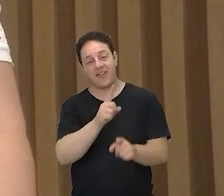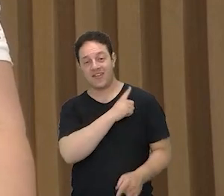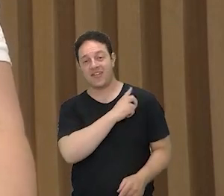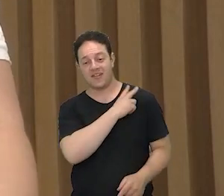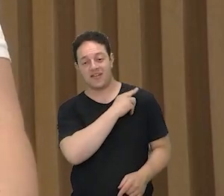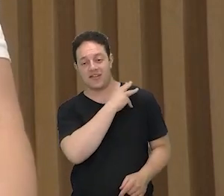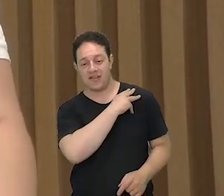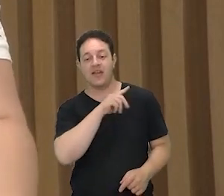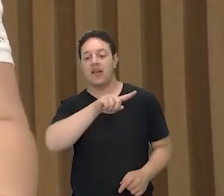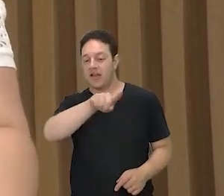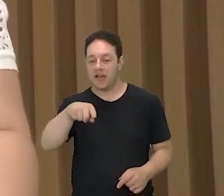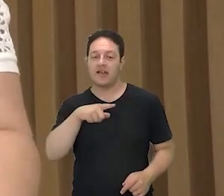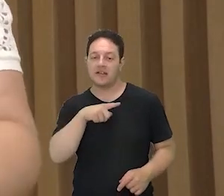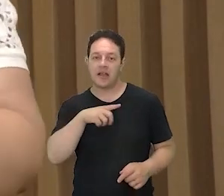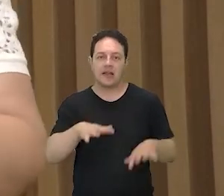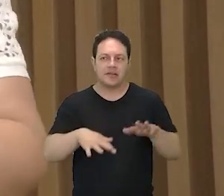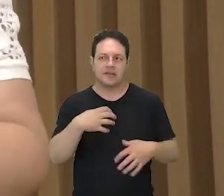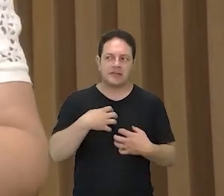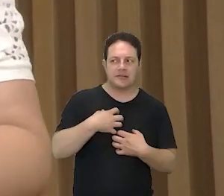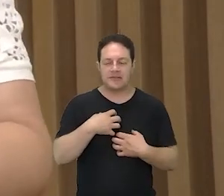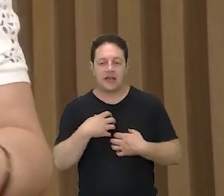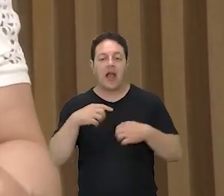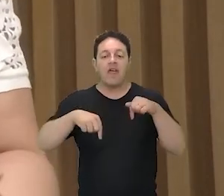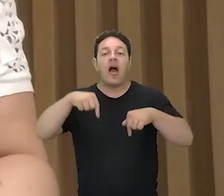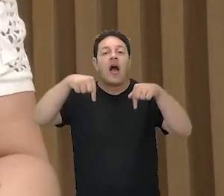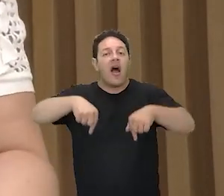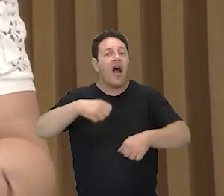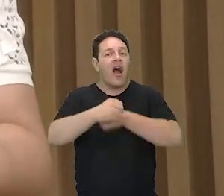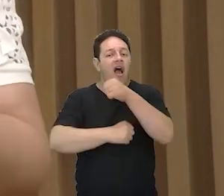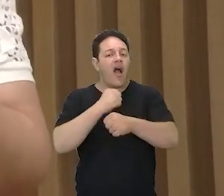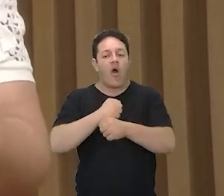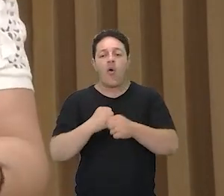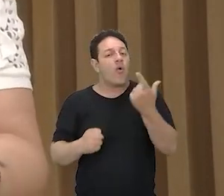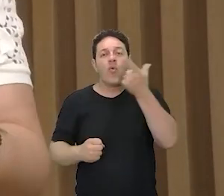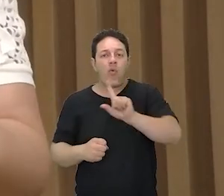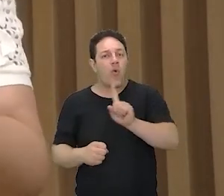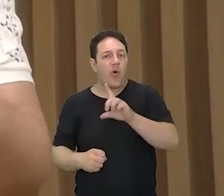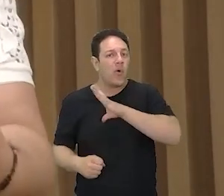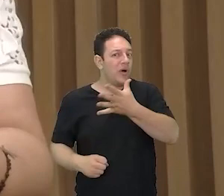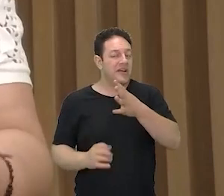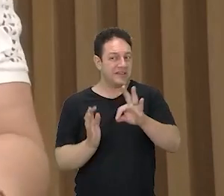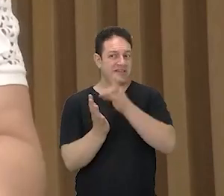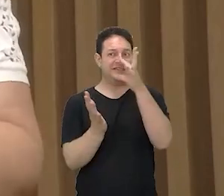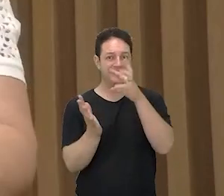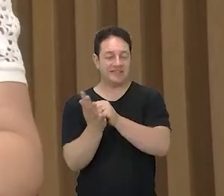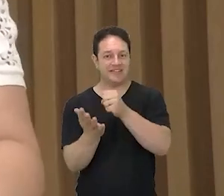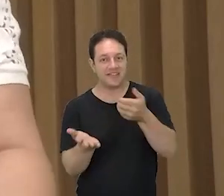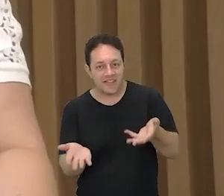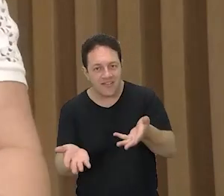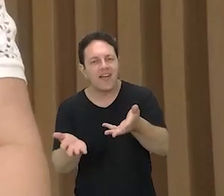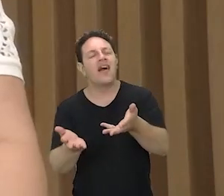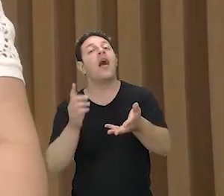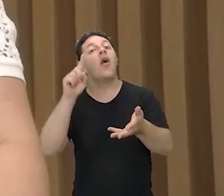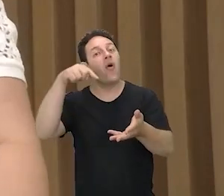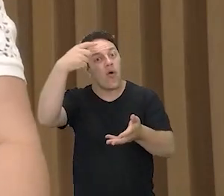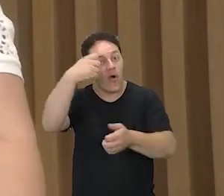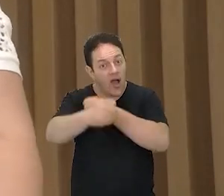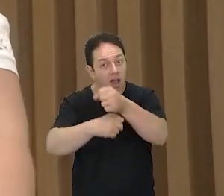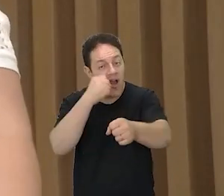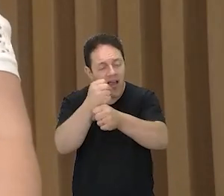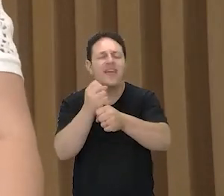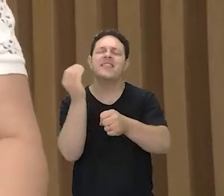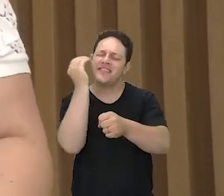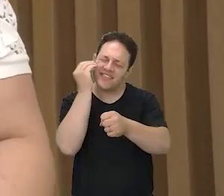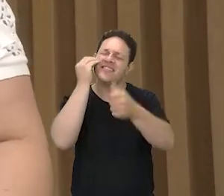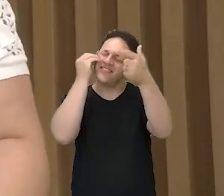aqueles que estão com um pouquinho de receio, que este ano não tiveram a coragem de assumir esse risco, assumam que vai